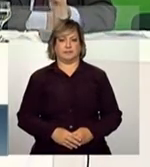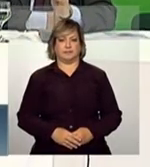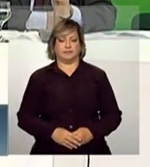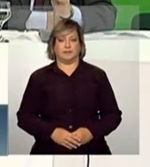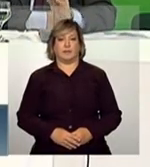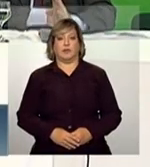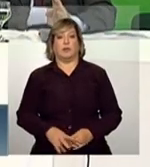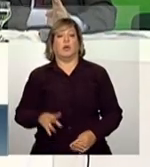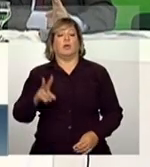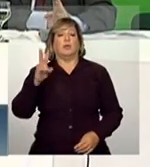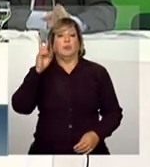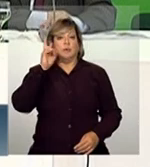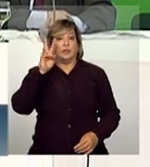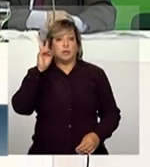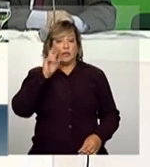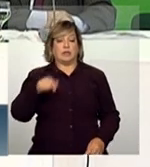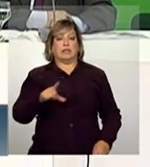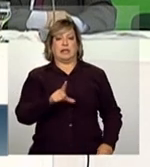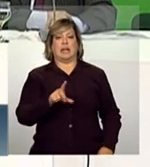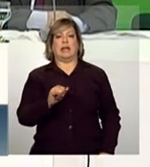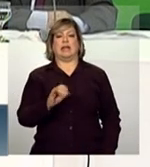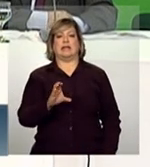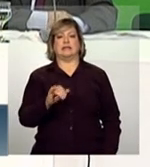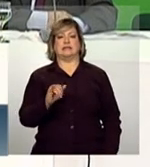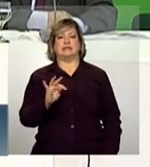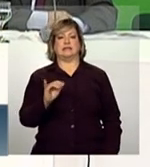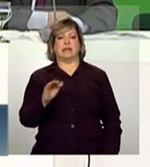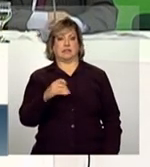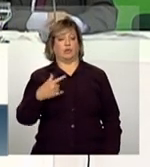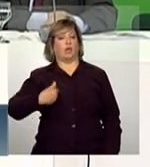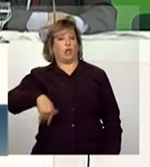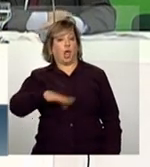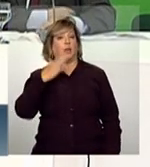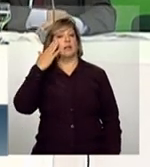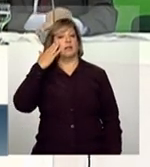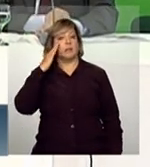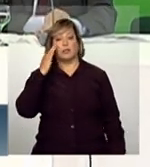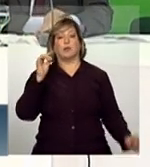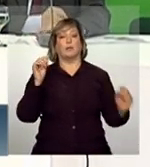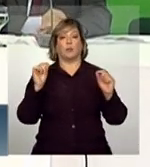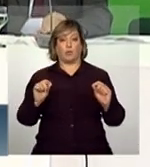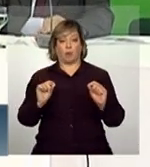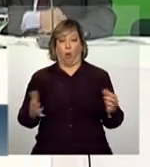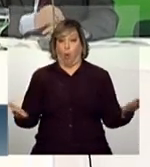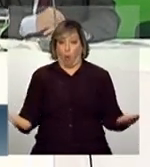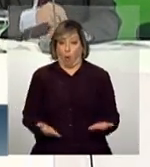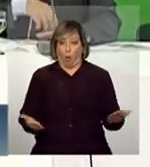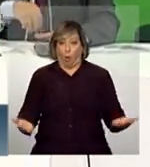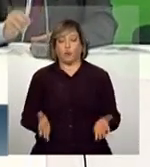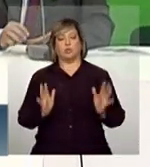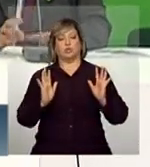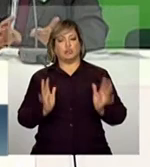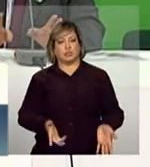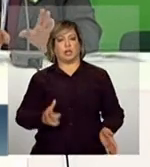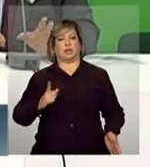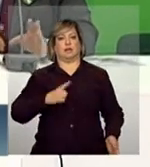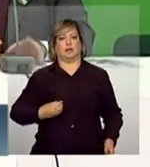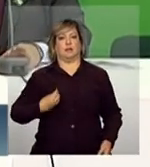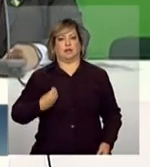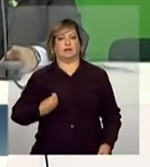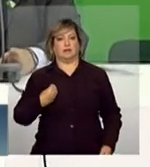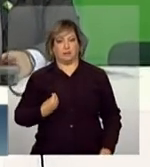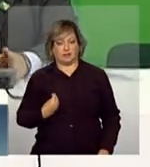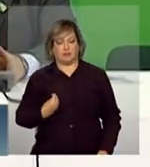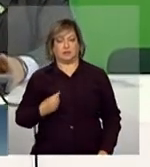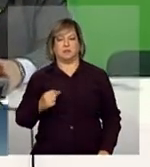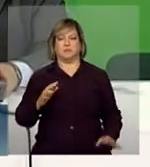Com relação à licitação, nós entendemos que hoje já existe, se não me falha a minha